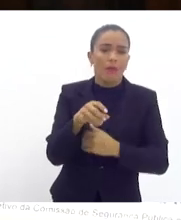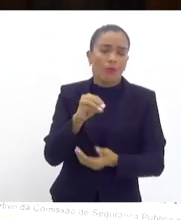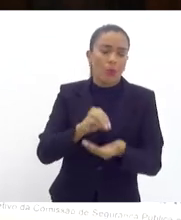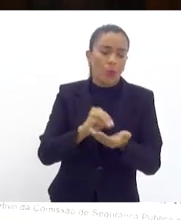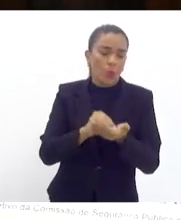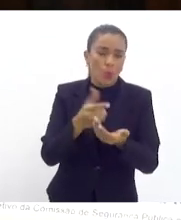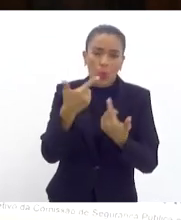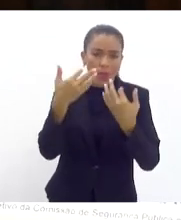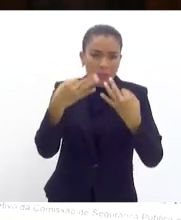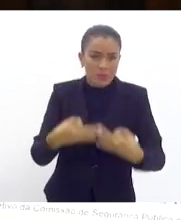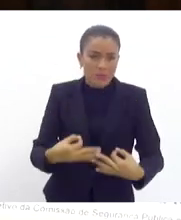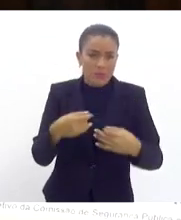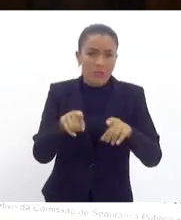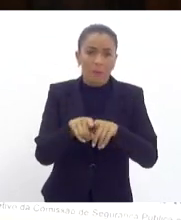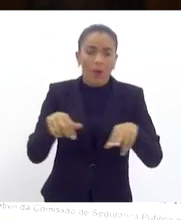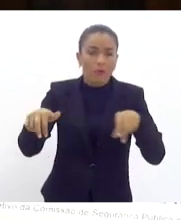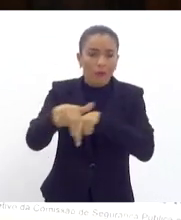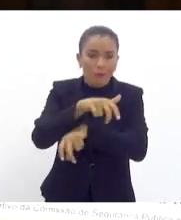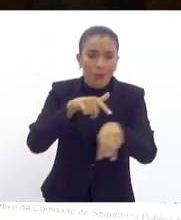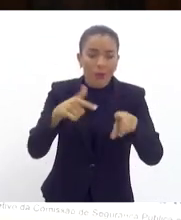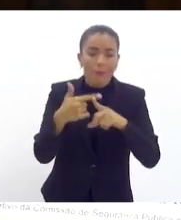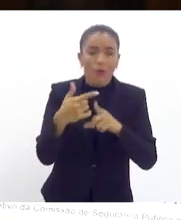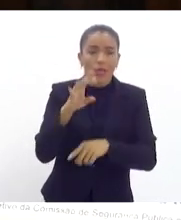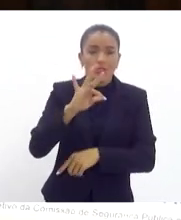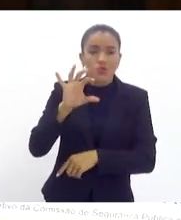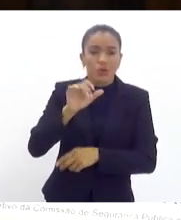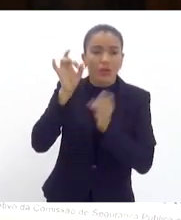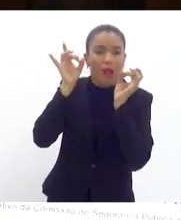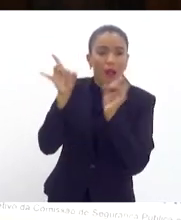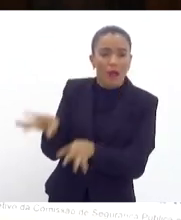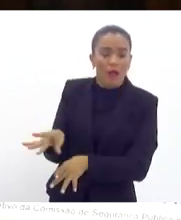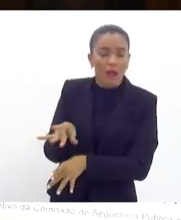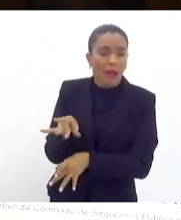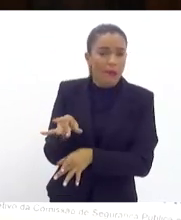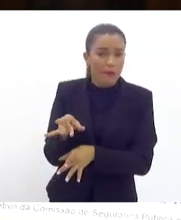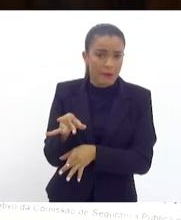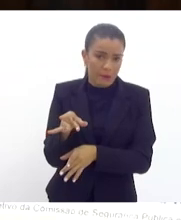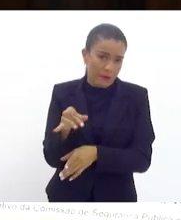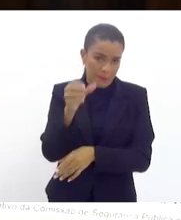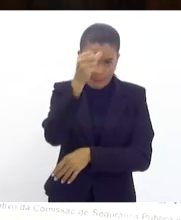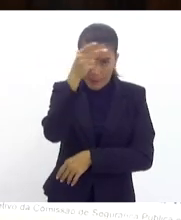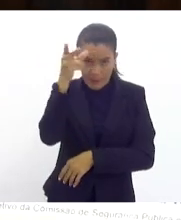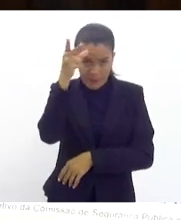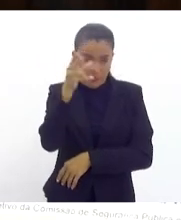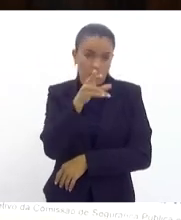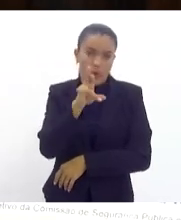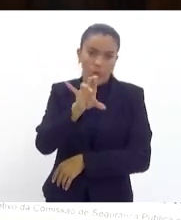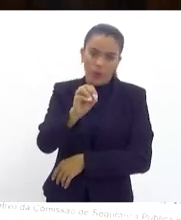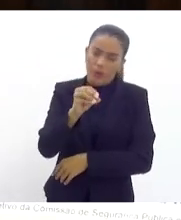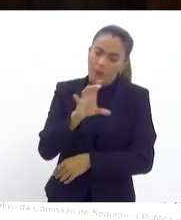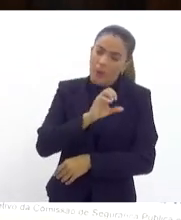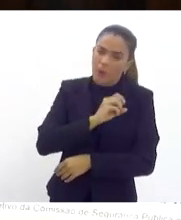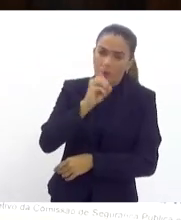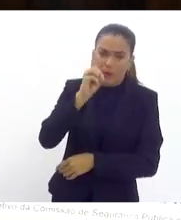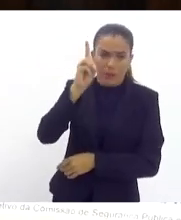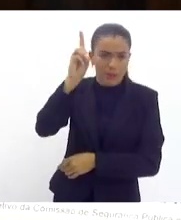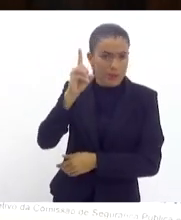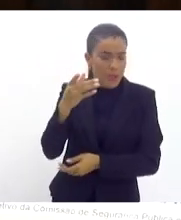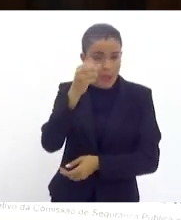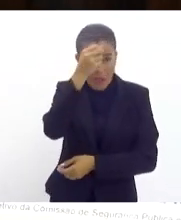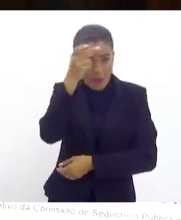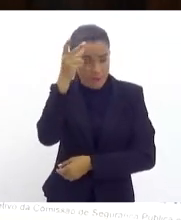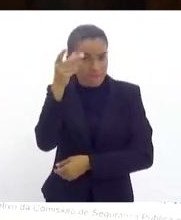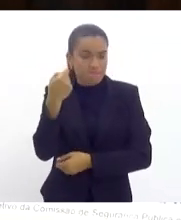não podem transitar no bairro porque a Tijuca tá largada esquecida é pela prefeitura do Rio de Janeiro pelo amor de Deus a prefeitura